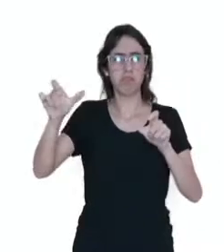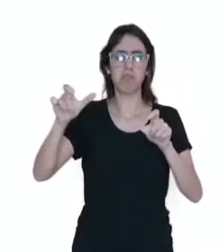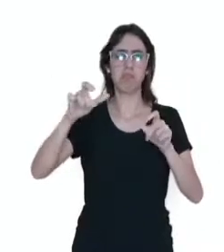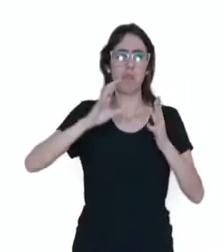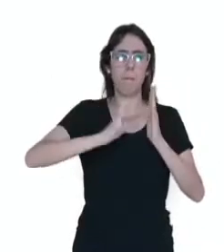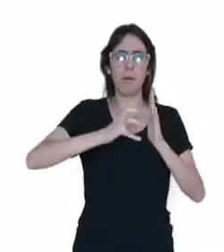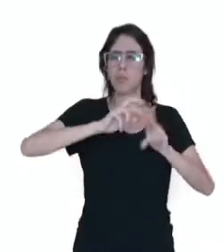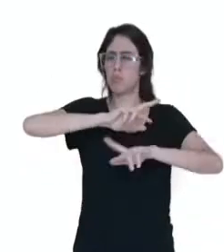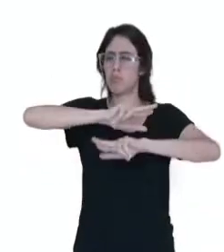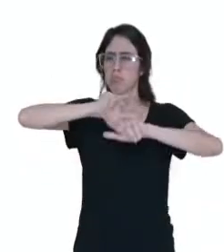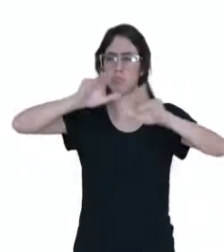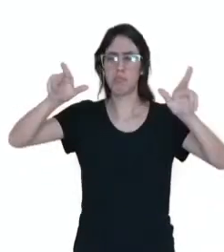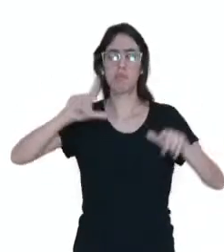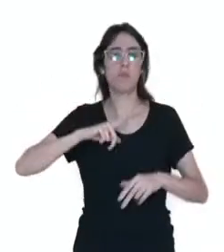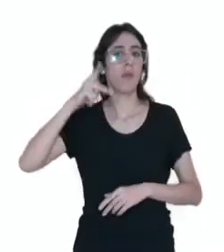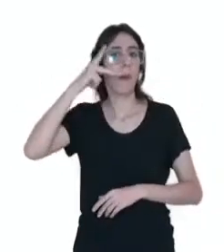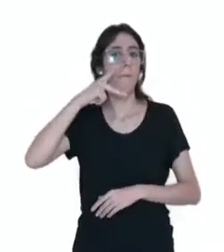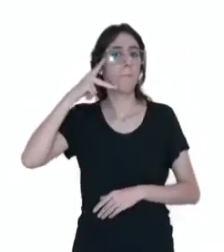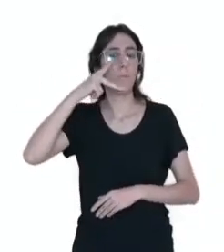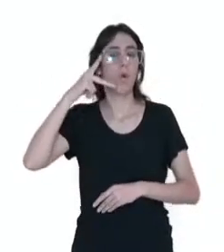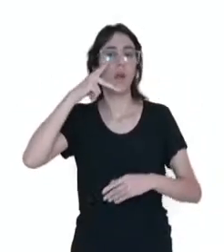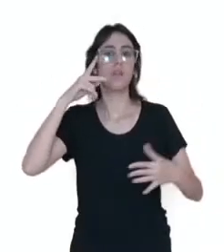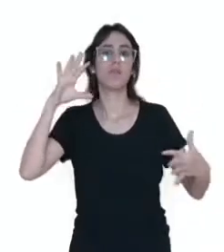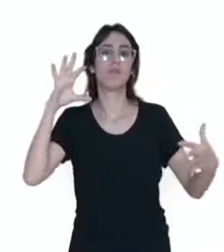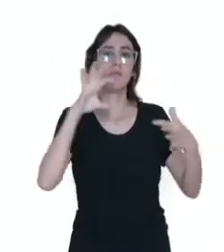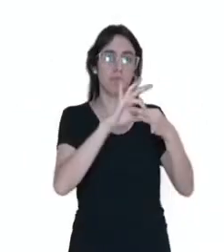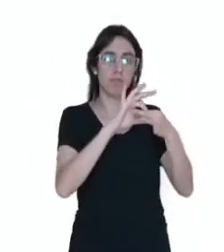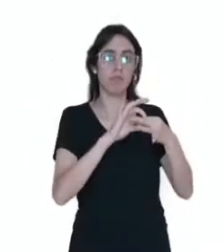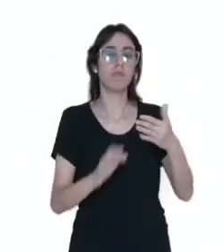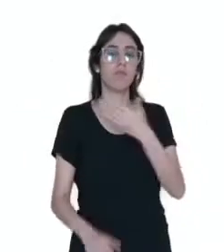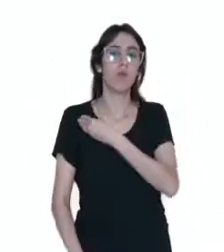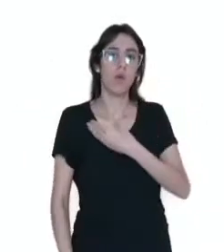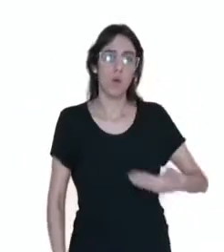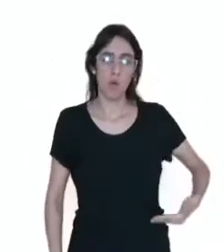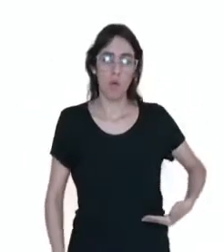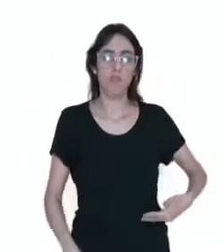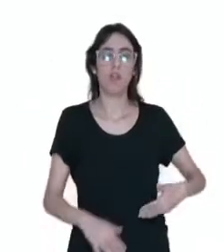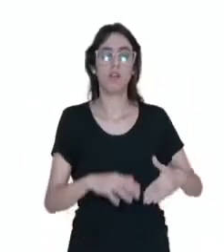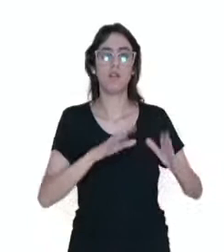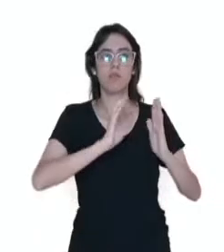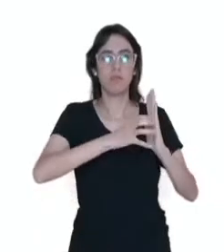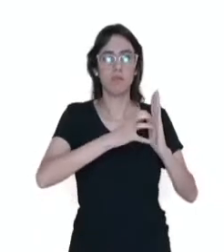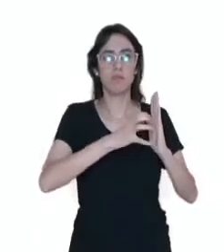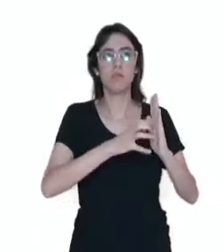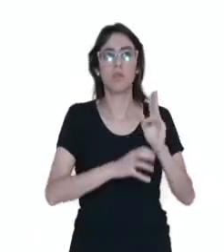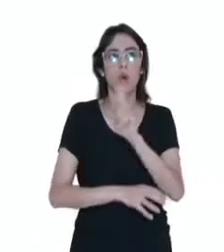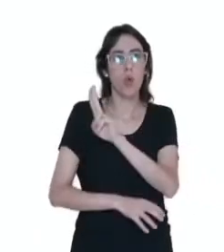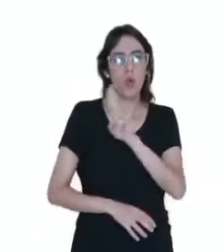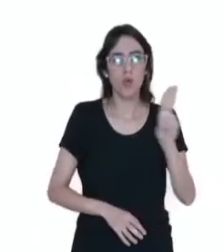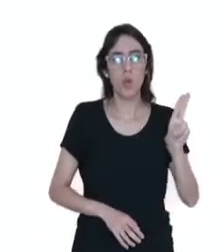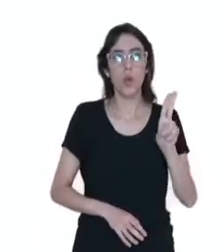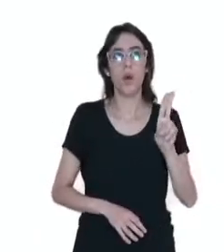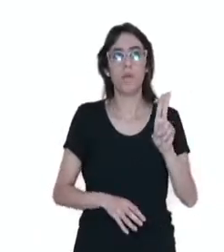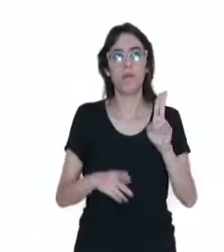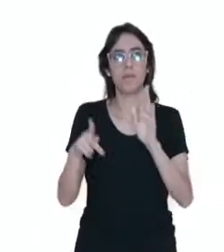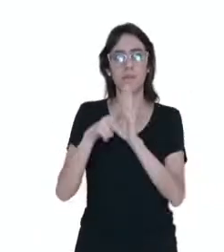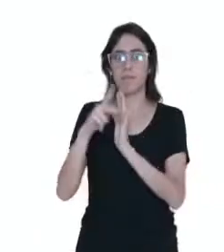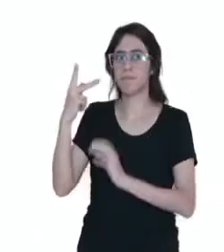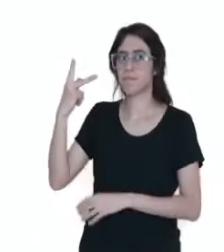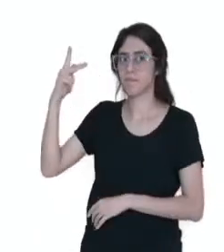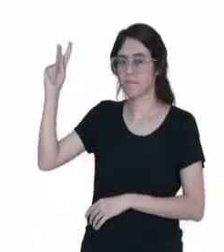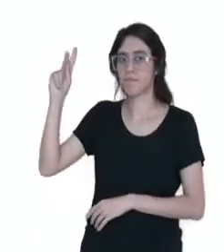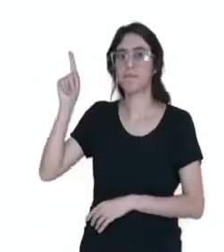elas políticos ligados ao governo e ao Partido dos Trabalhadores, base do governo Lula. Apesar disso,